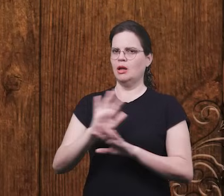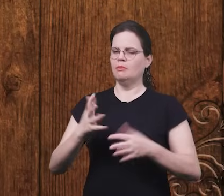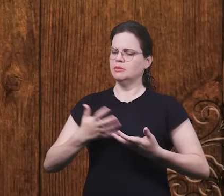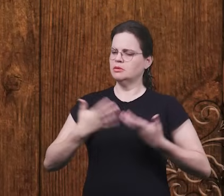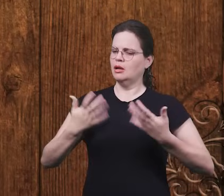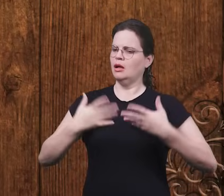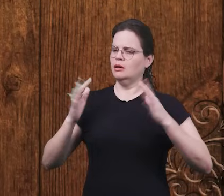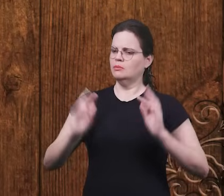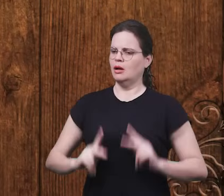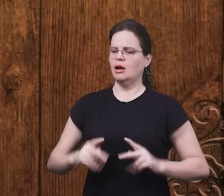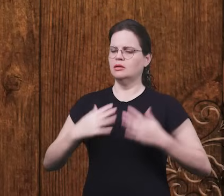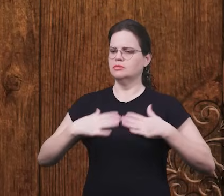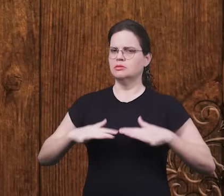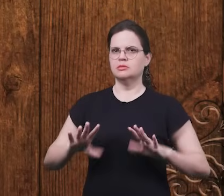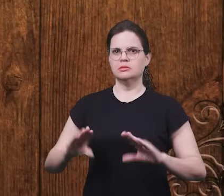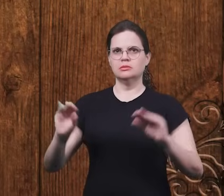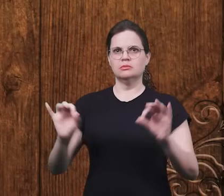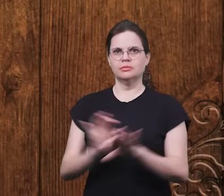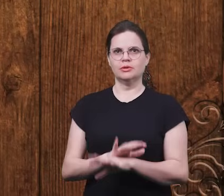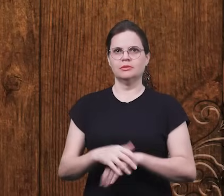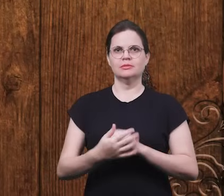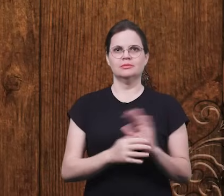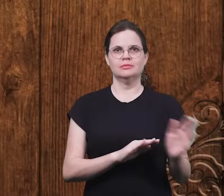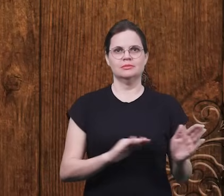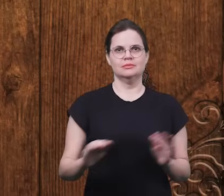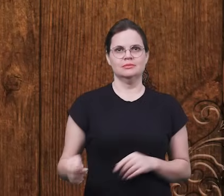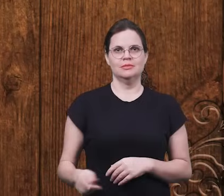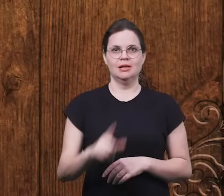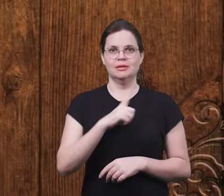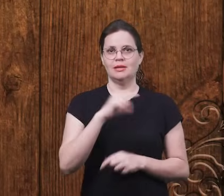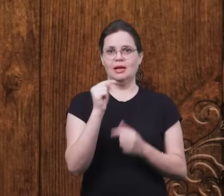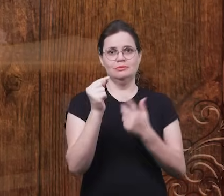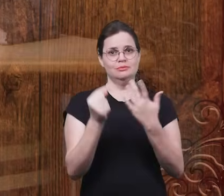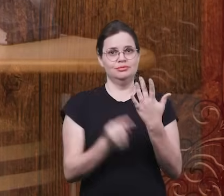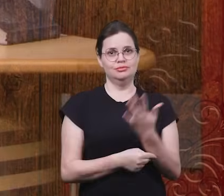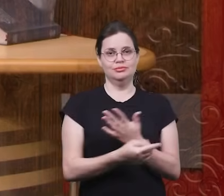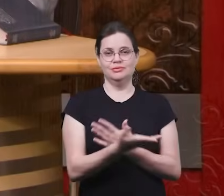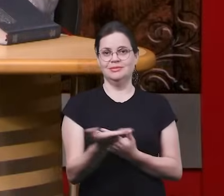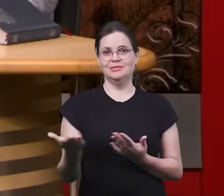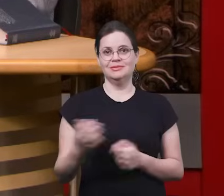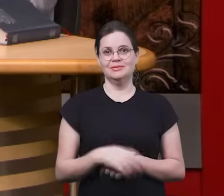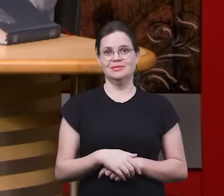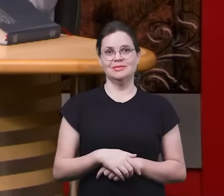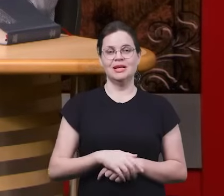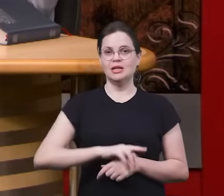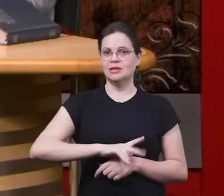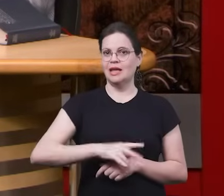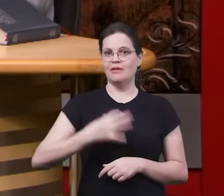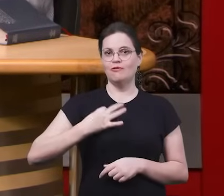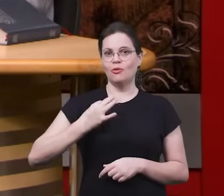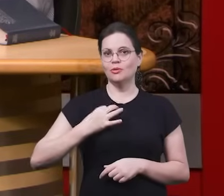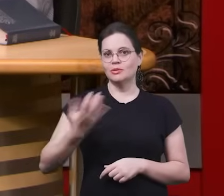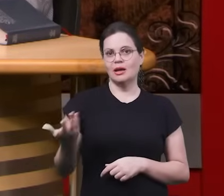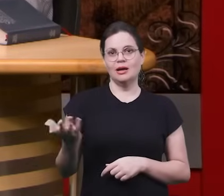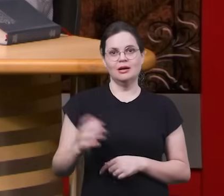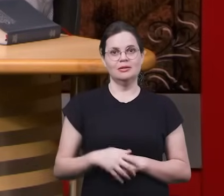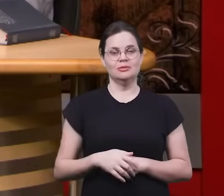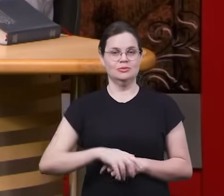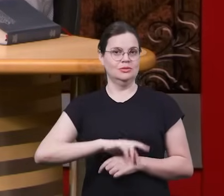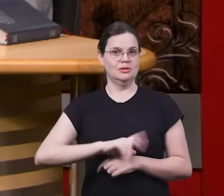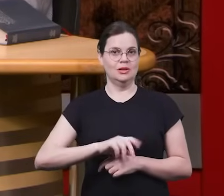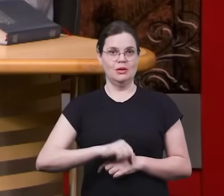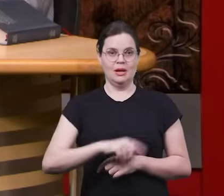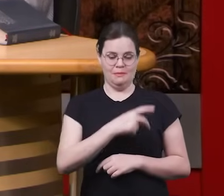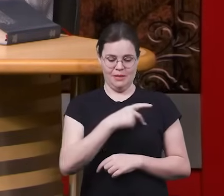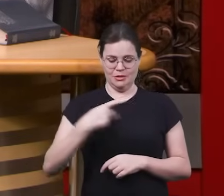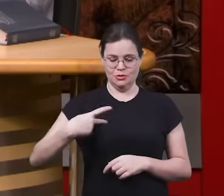de ânimo pronto. Olha, aqui tem várias colocações, voluntariamente, quer dizer, o ministério